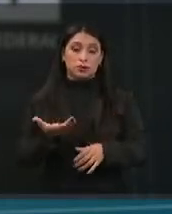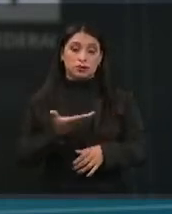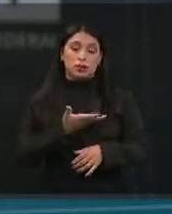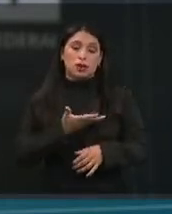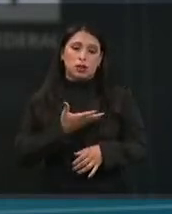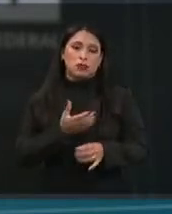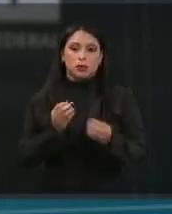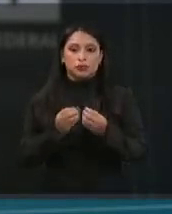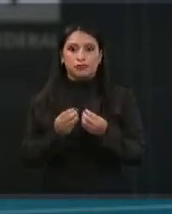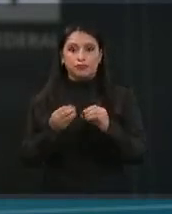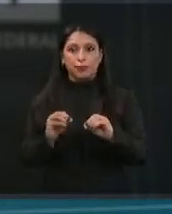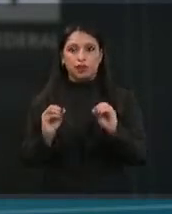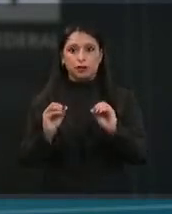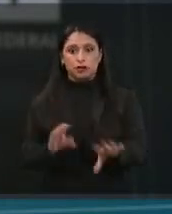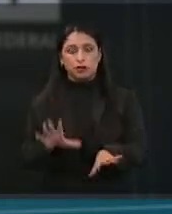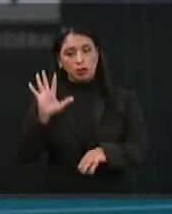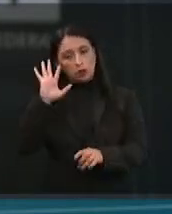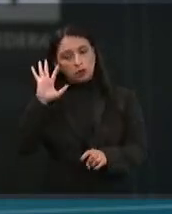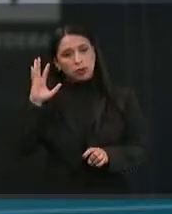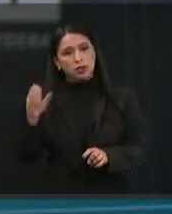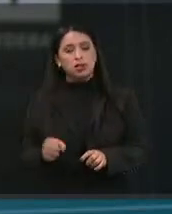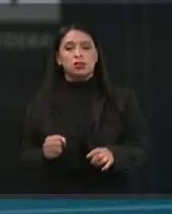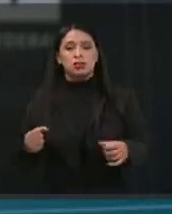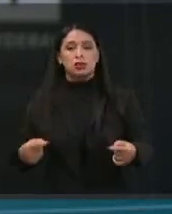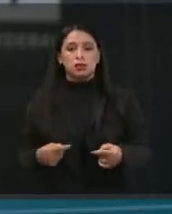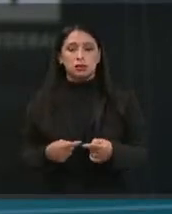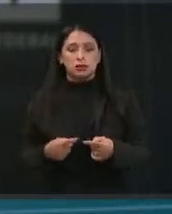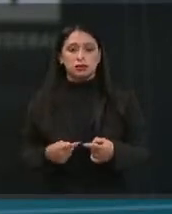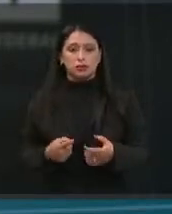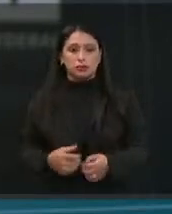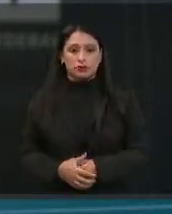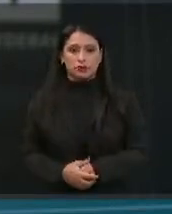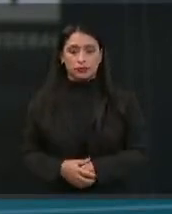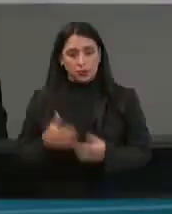ser prejudicados por uma decisão nesse sentido. Muito obrigado.